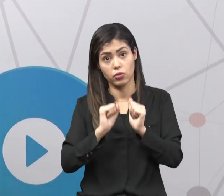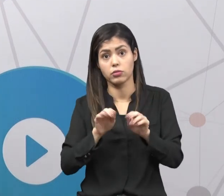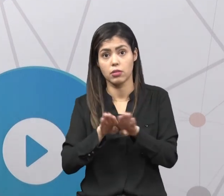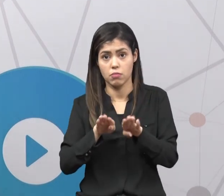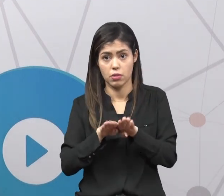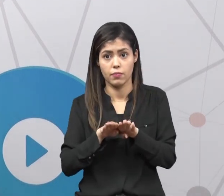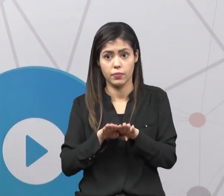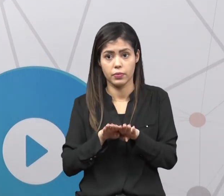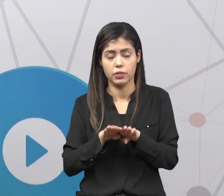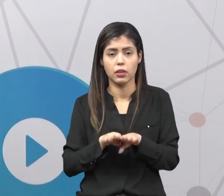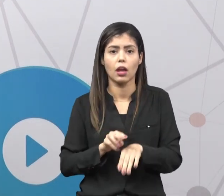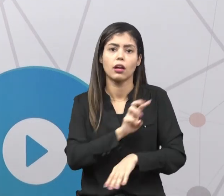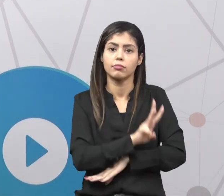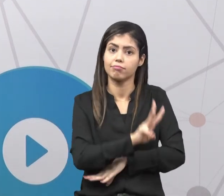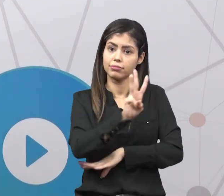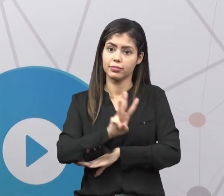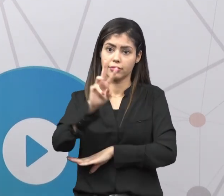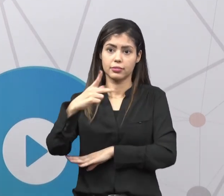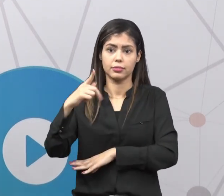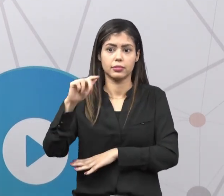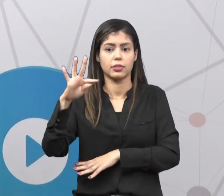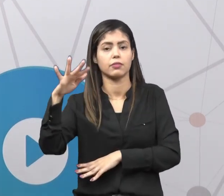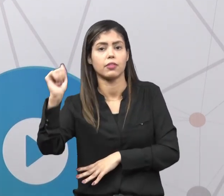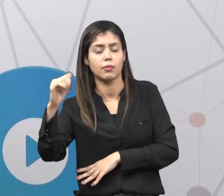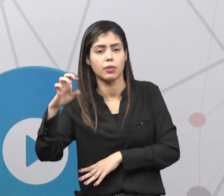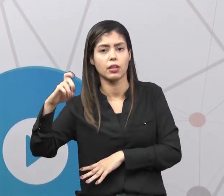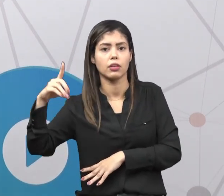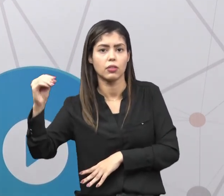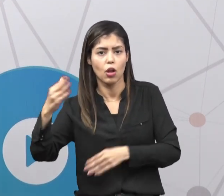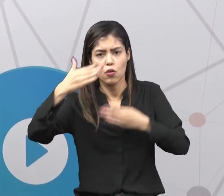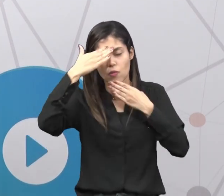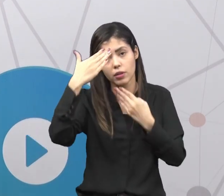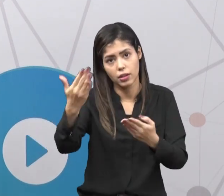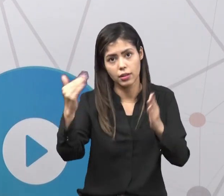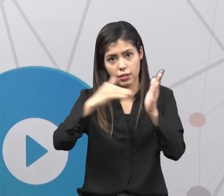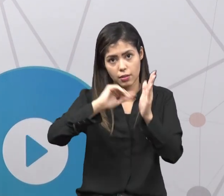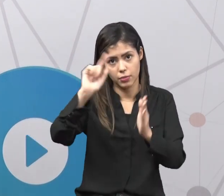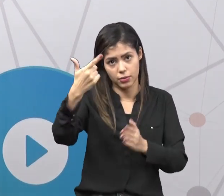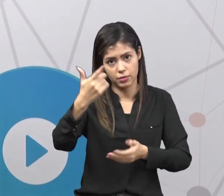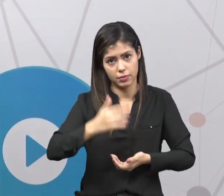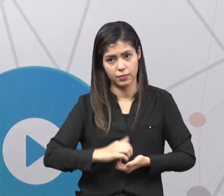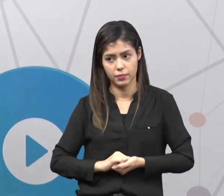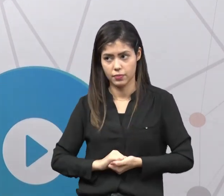pode também estar acessando a plataforma Eduque, ok? Muito obrigado, até a próxima.